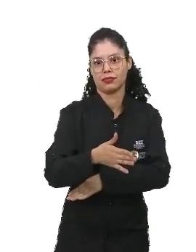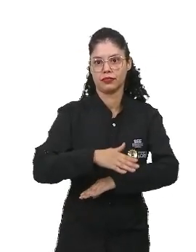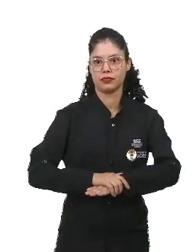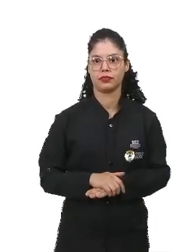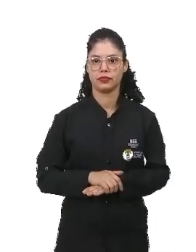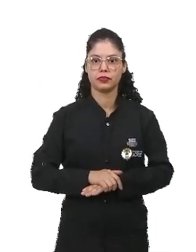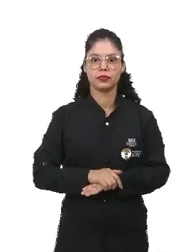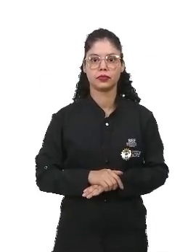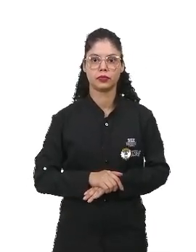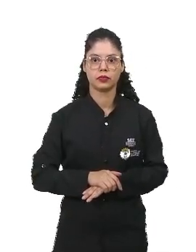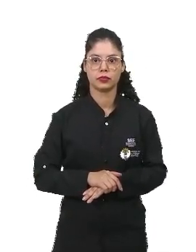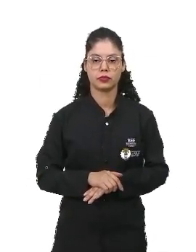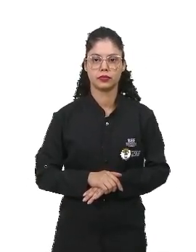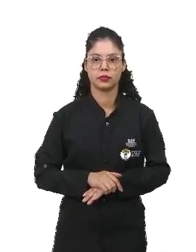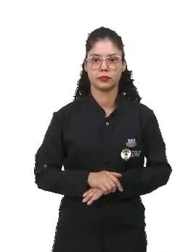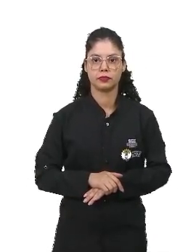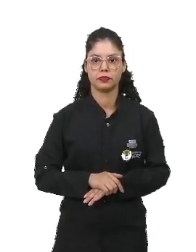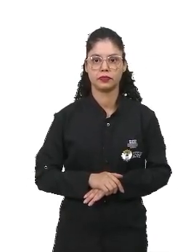Então, x0,